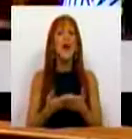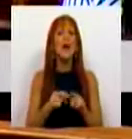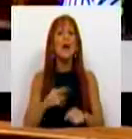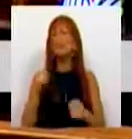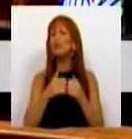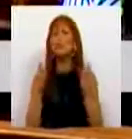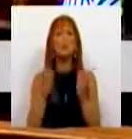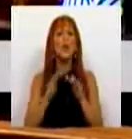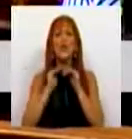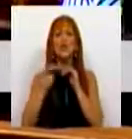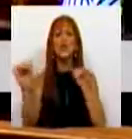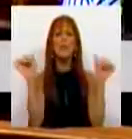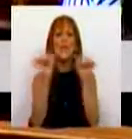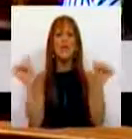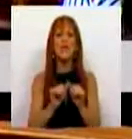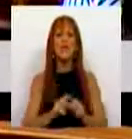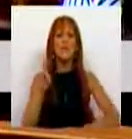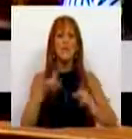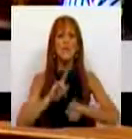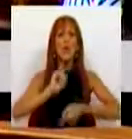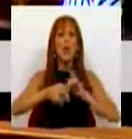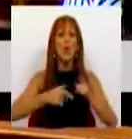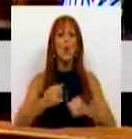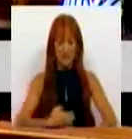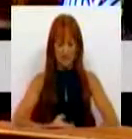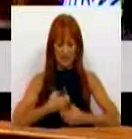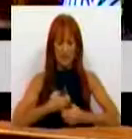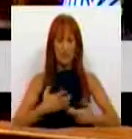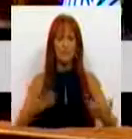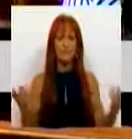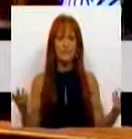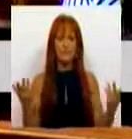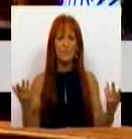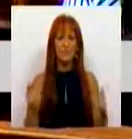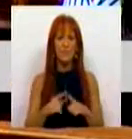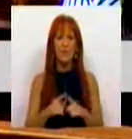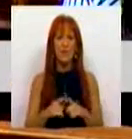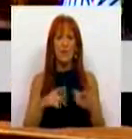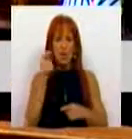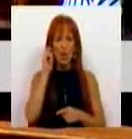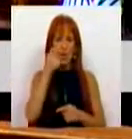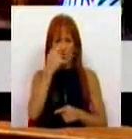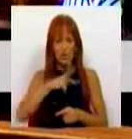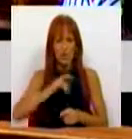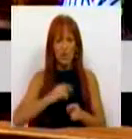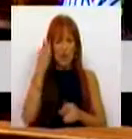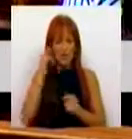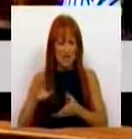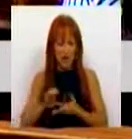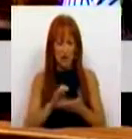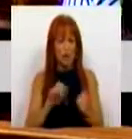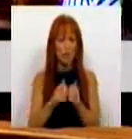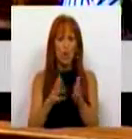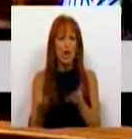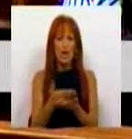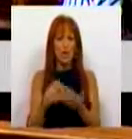para toda a estabilidade do sistema financeiro e para aquilo que isso significa para os portugueses e para a capacidade de se financiar de